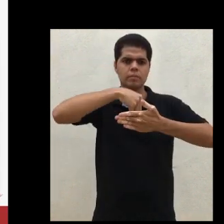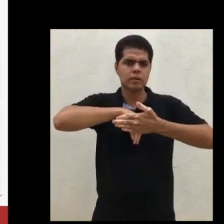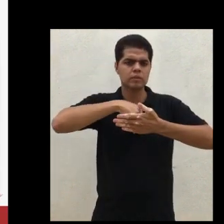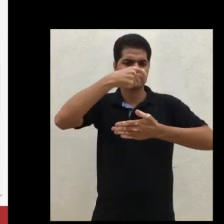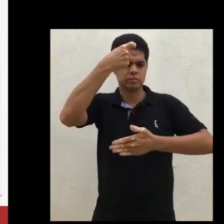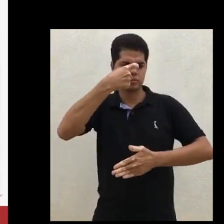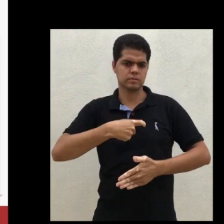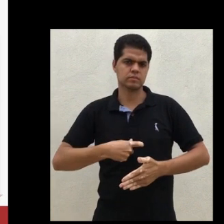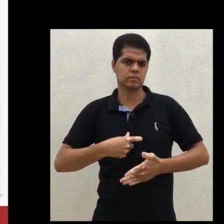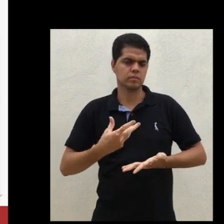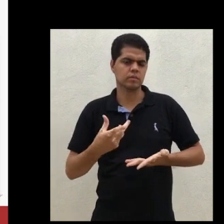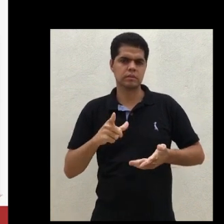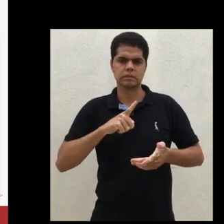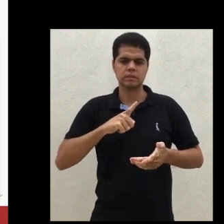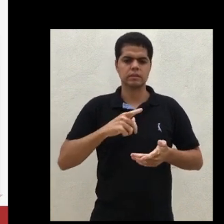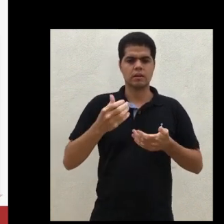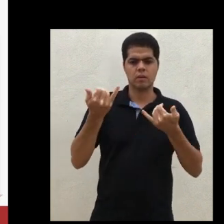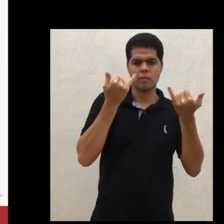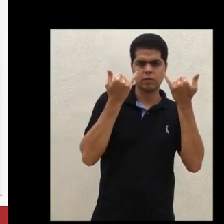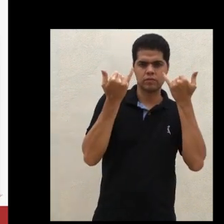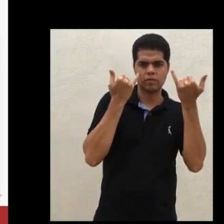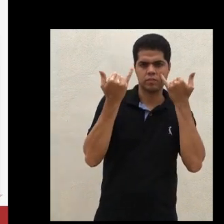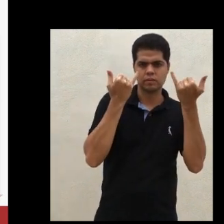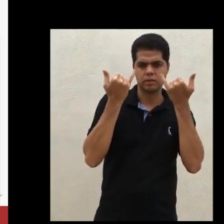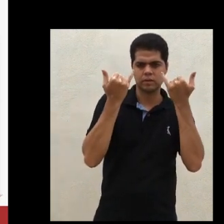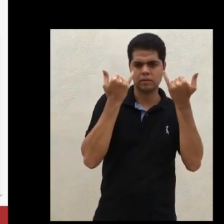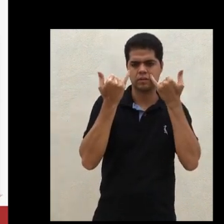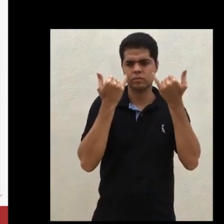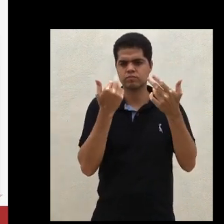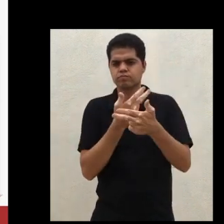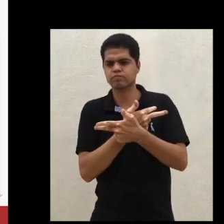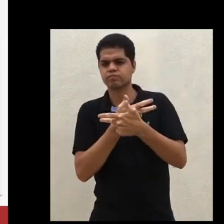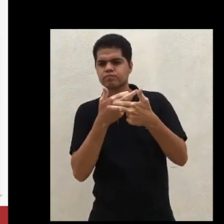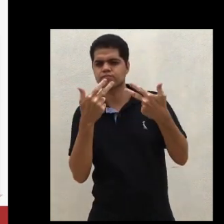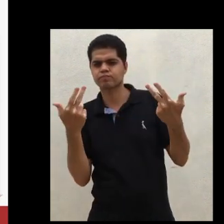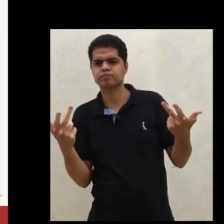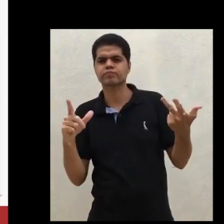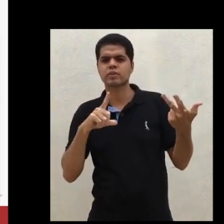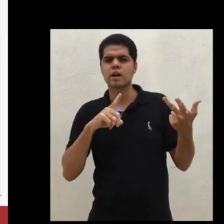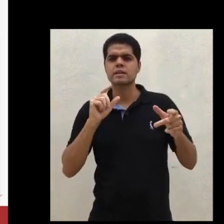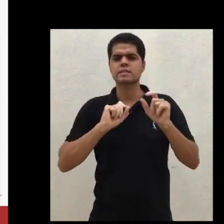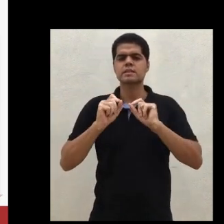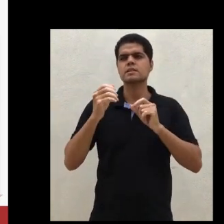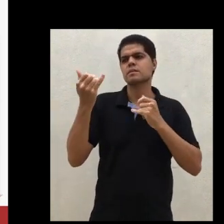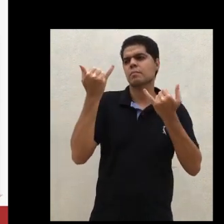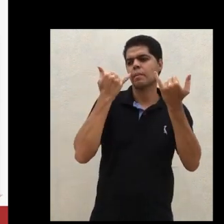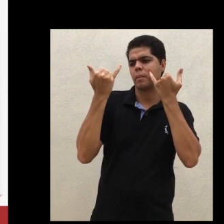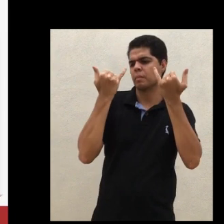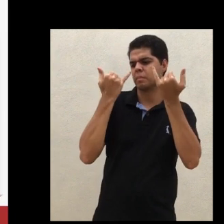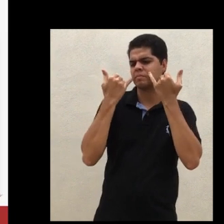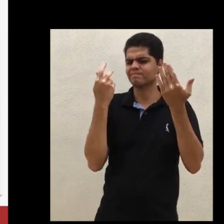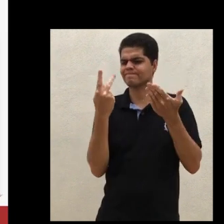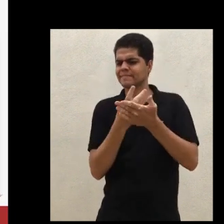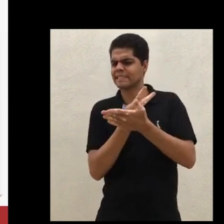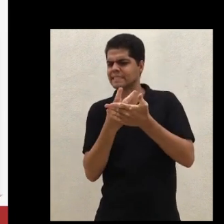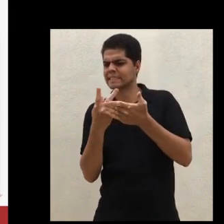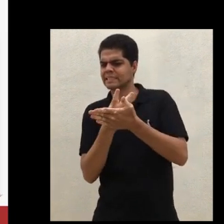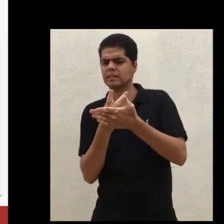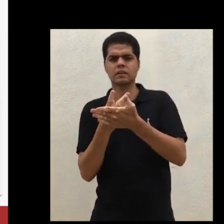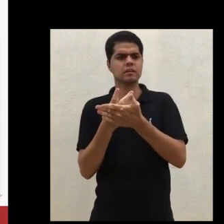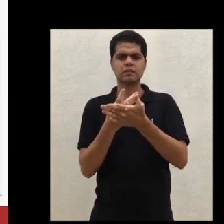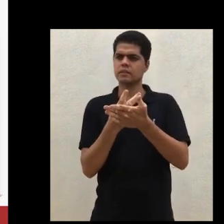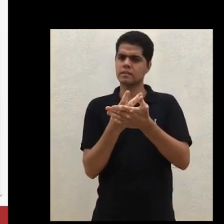né? E ela geralmente trabalha nas situações onde você tem informação subjetiva. Informação não é que